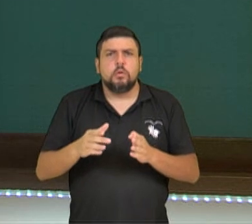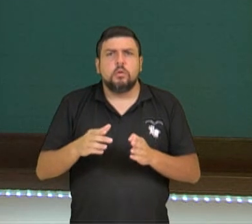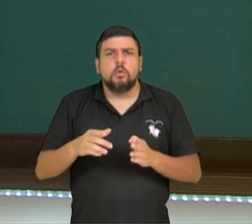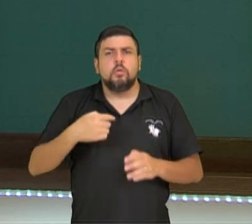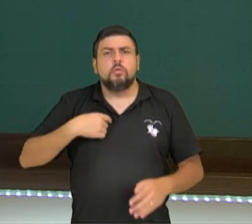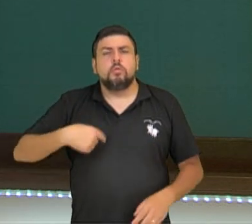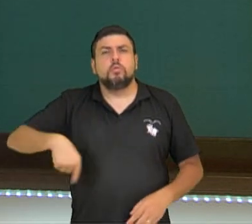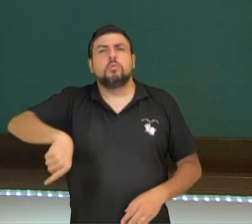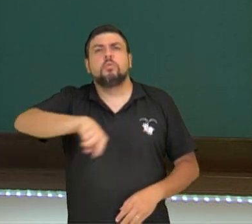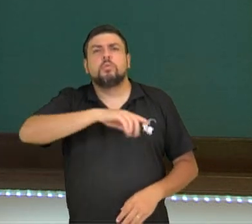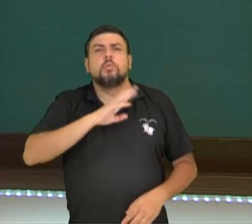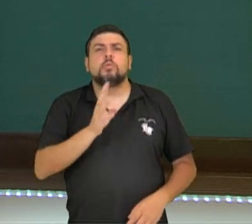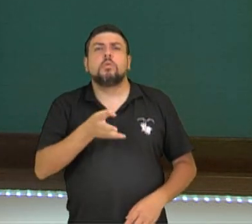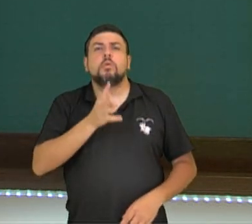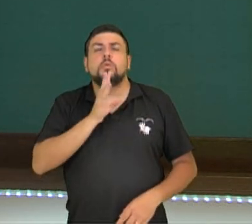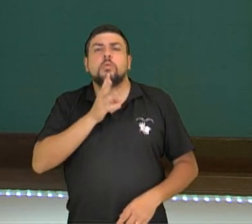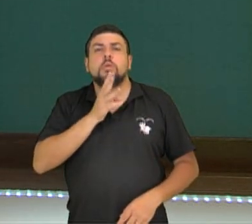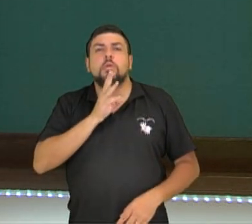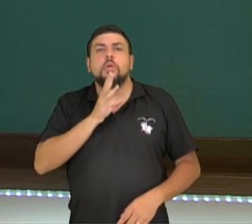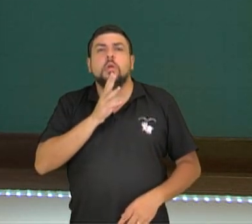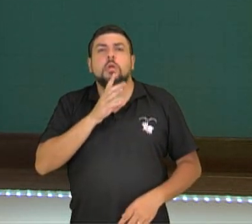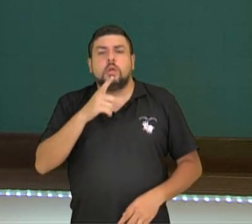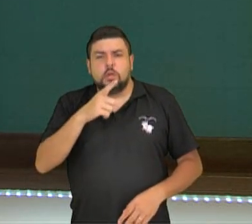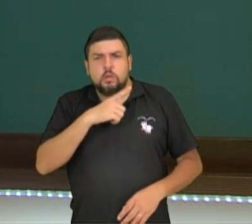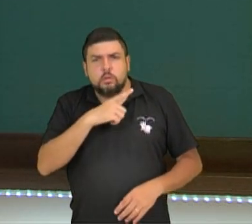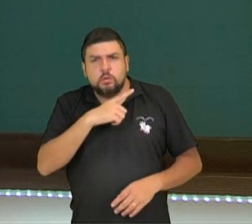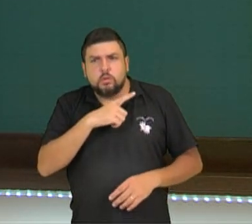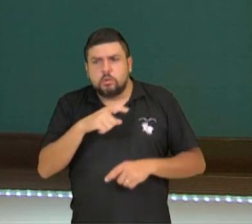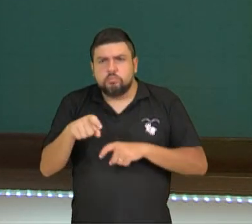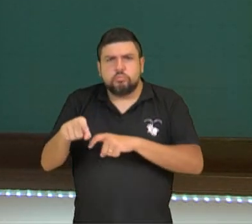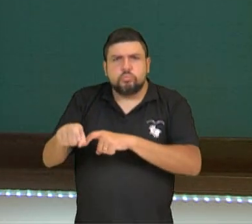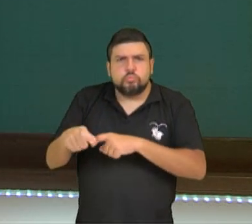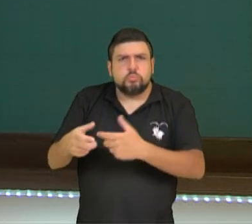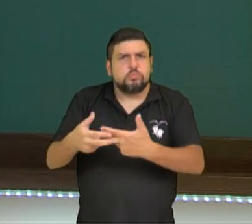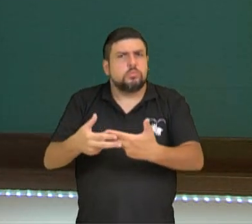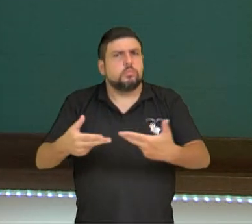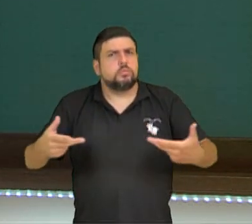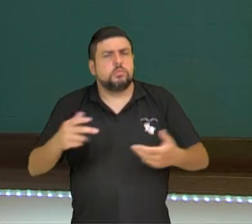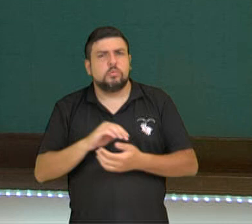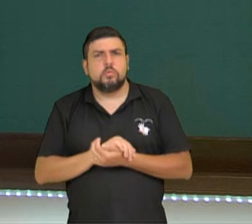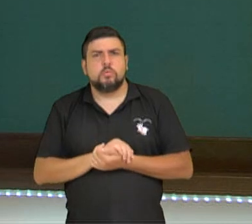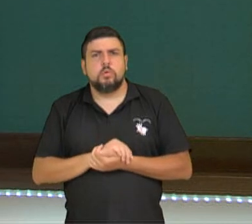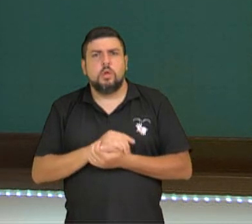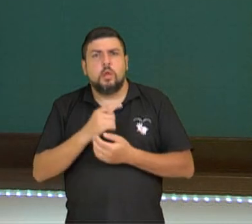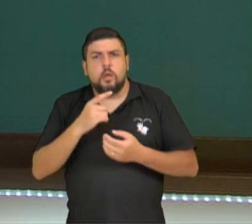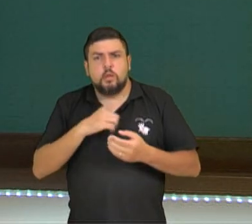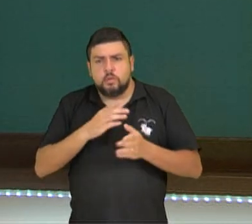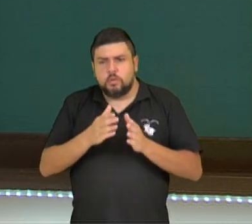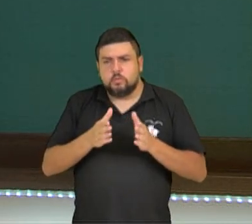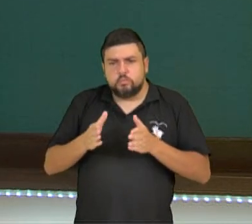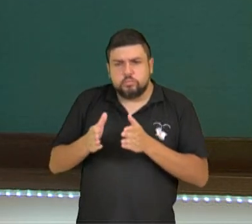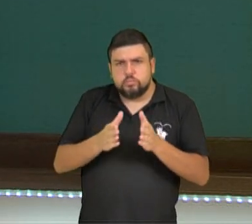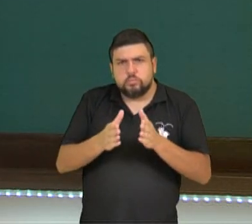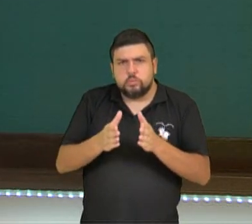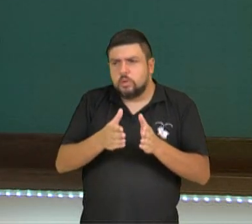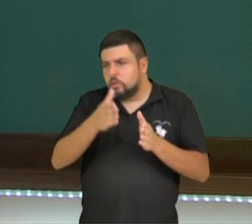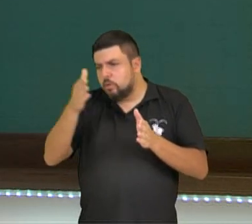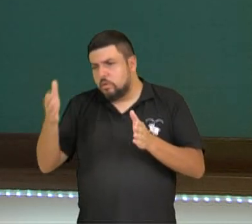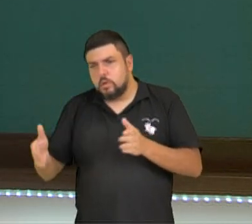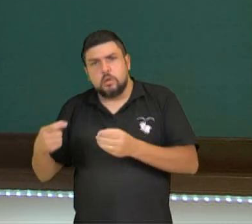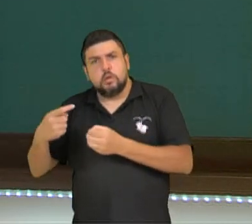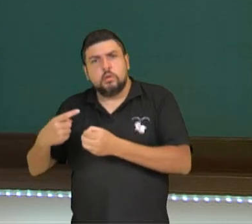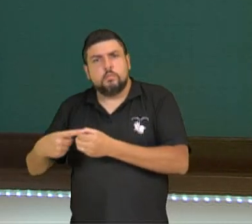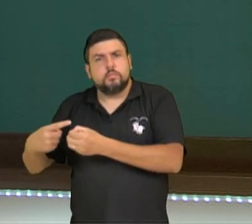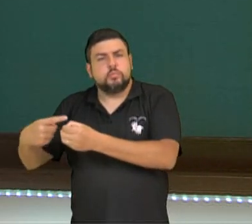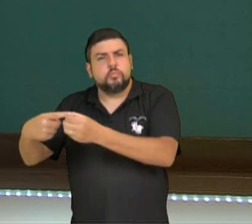onde se desenvolvem todas as atividades do nosso estado, onde estão ali grandes cidades. Então, analisemos